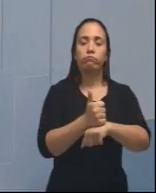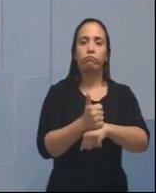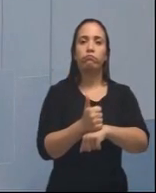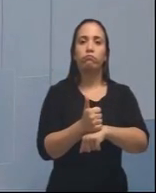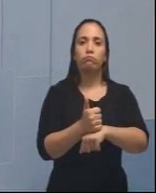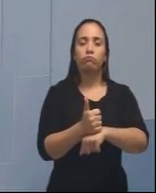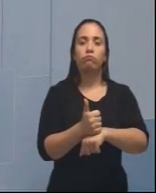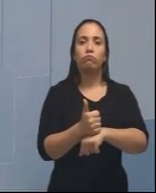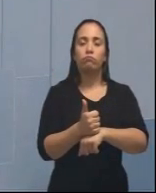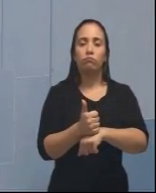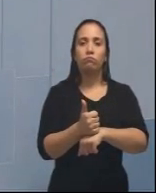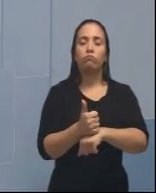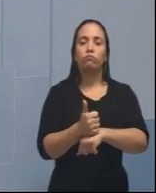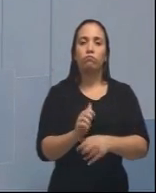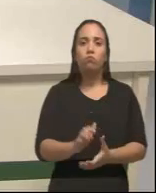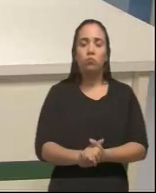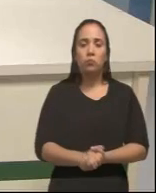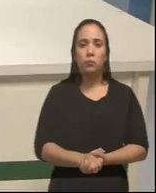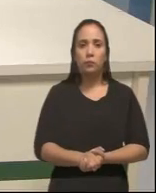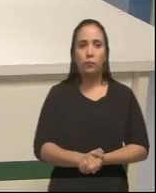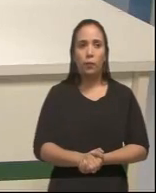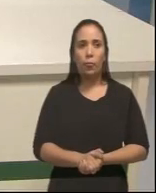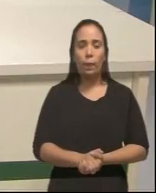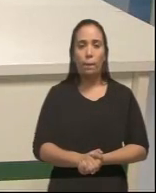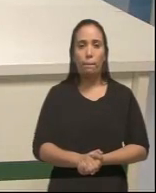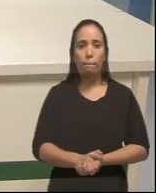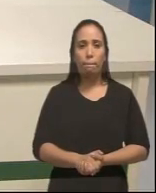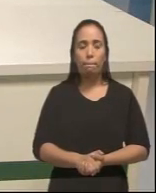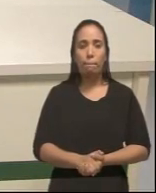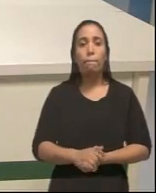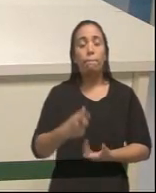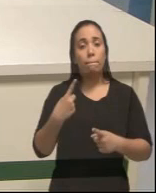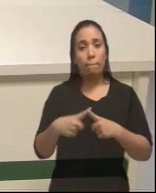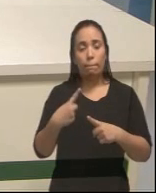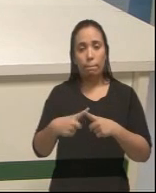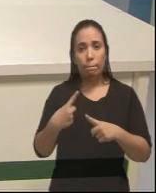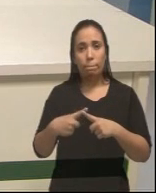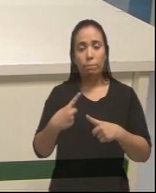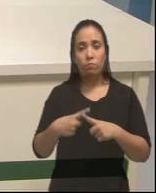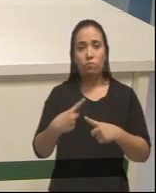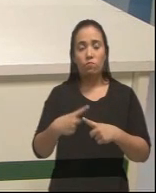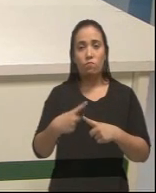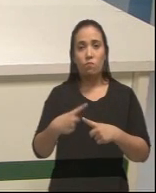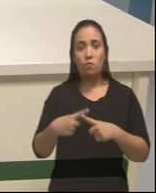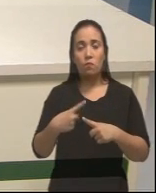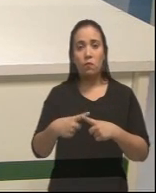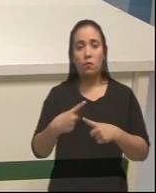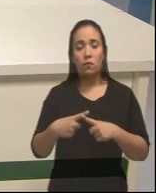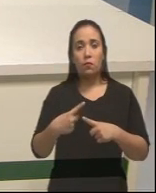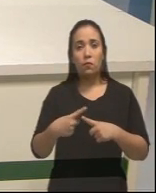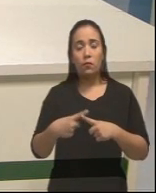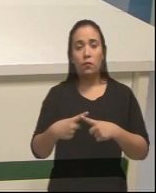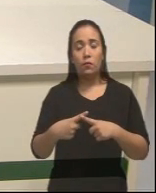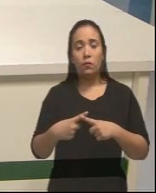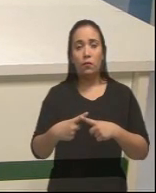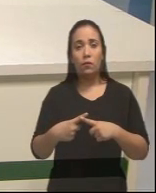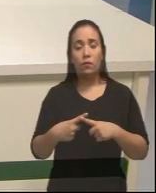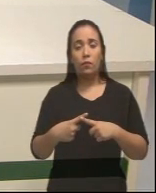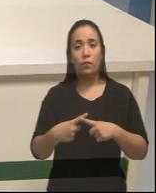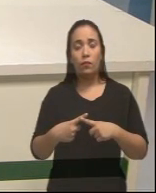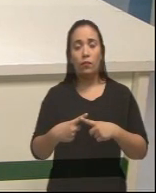ele coloca aí é que o cara, apesar de ter sido mais coisa do que ele falou, o cara não tem uma denúncia e